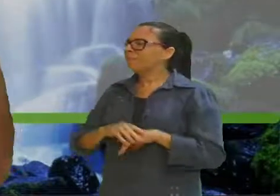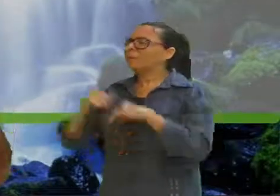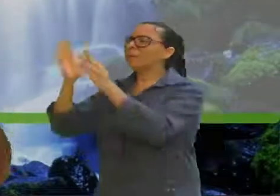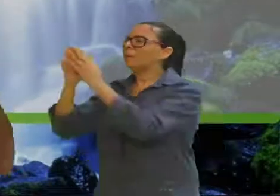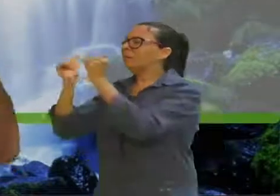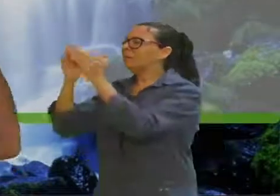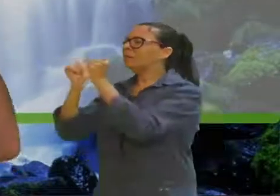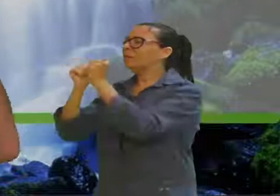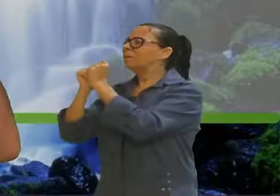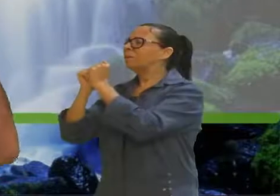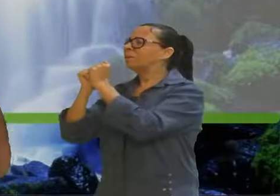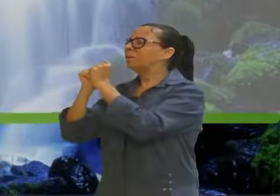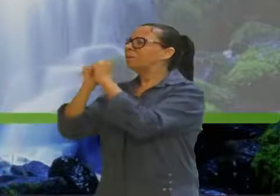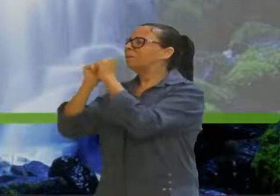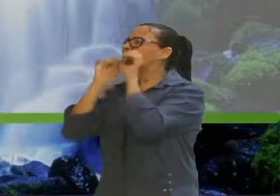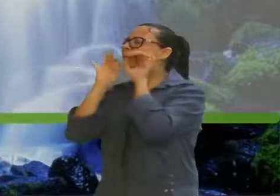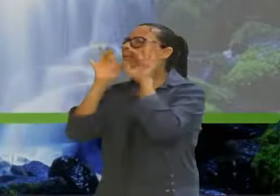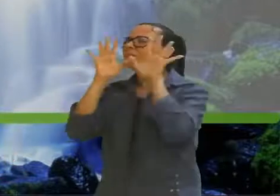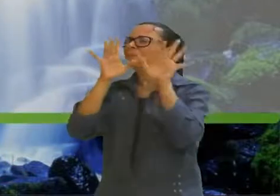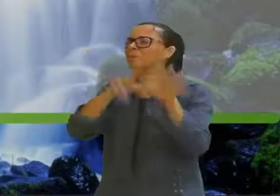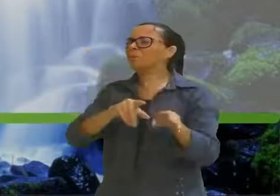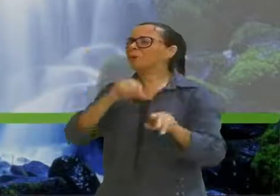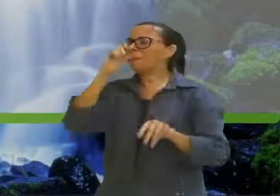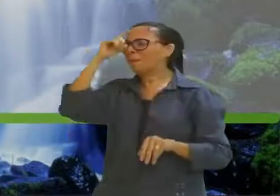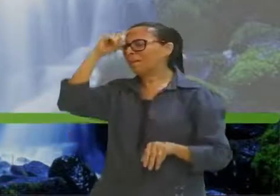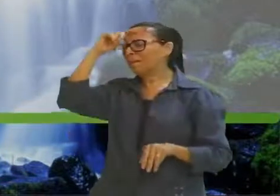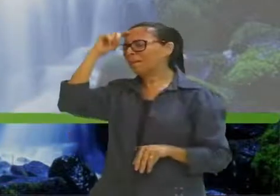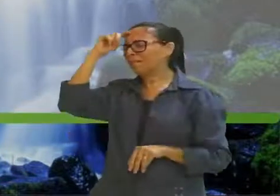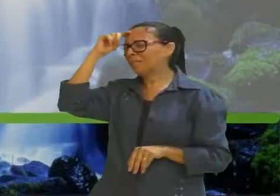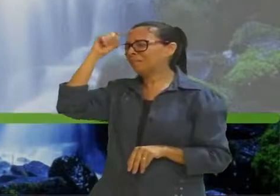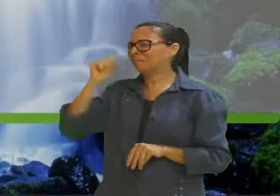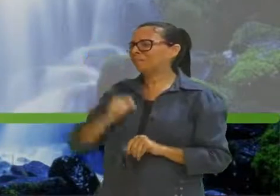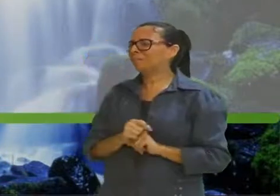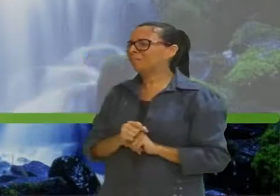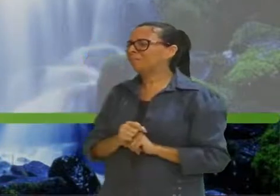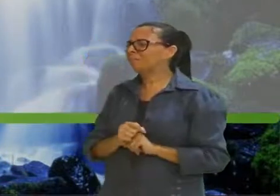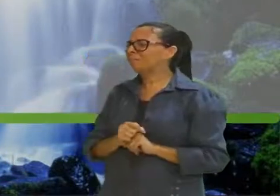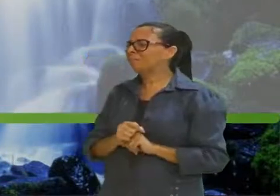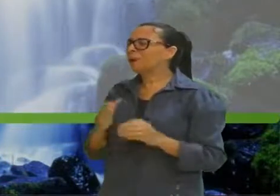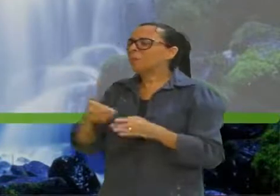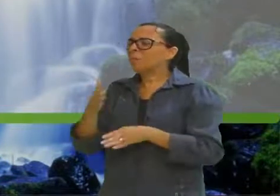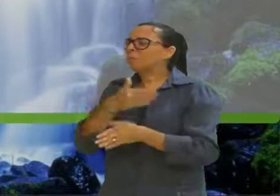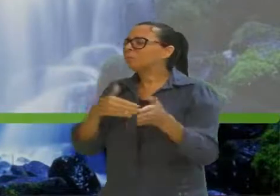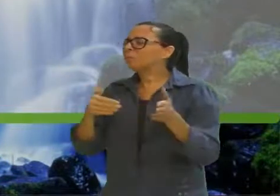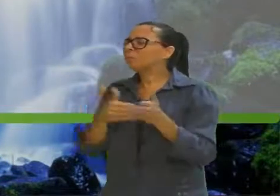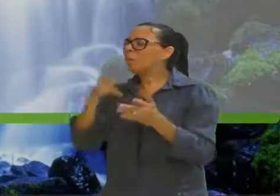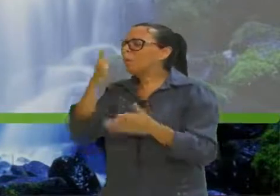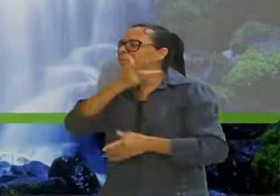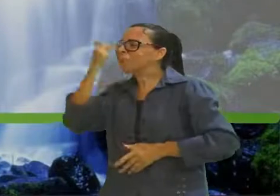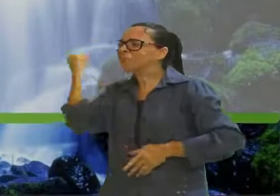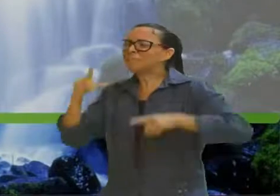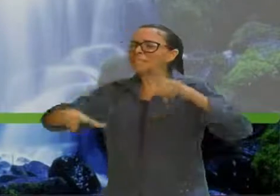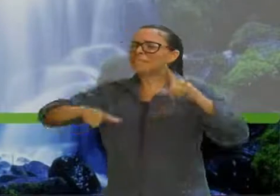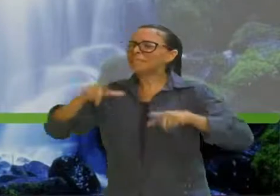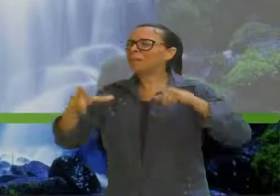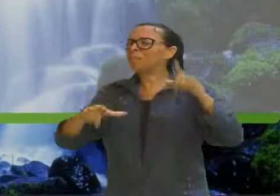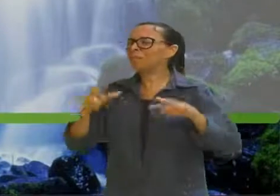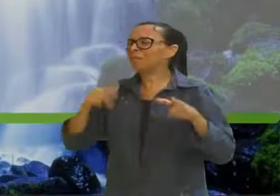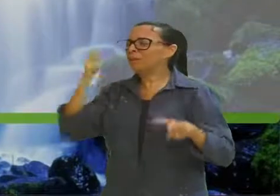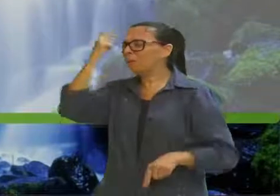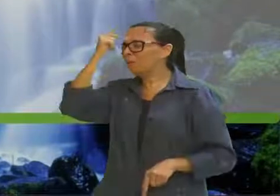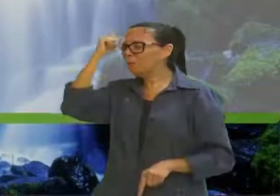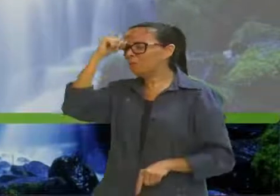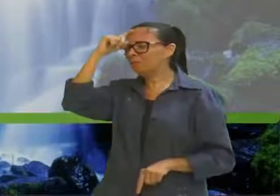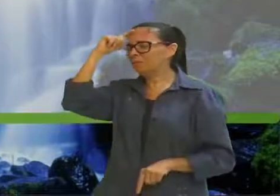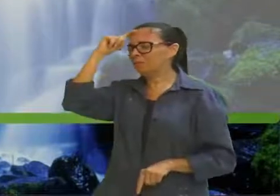Aos médicos, aos enfermeiros, Senhor, que já estão há mais de ano nessa luta, Senhor, contra esse coronavírus. Que o Senhor